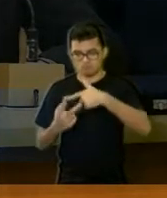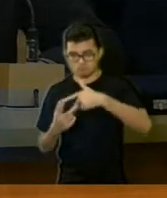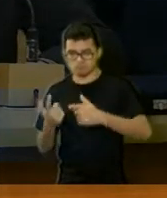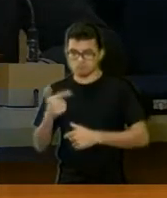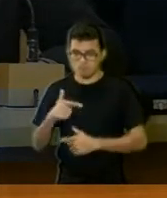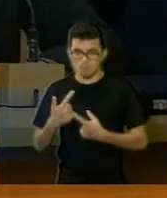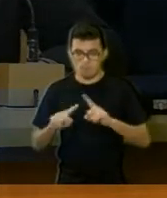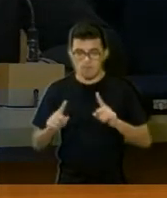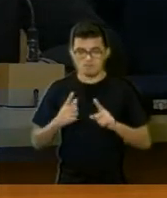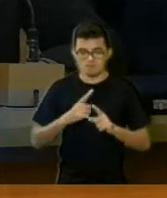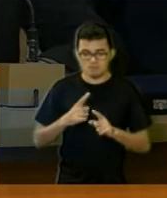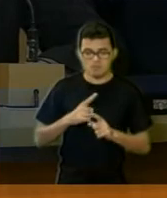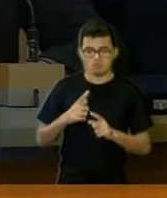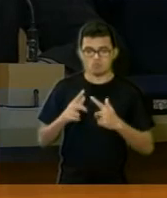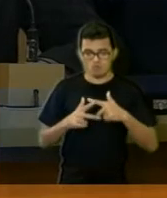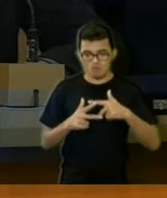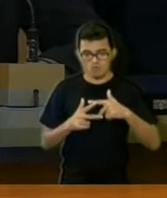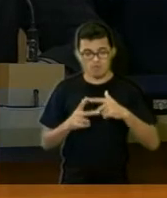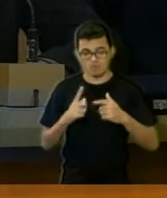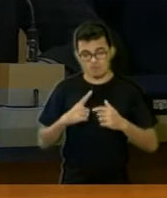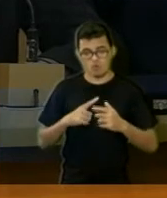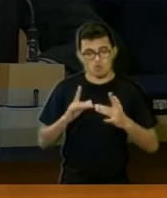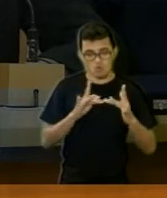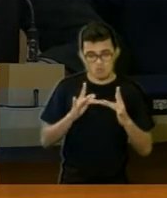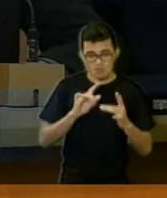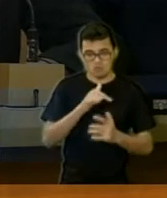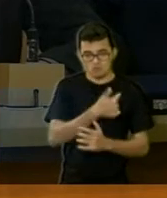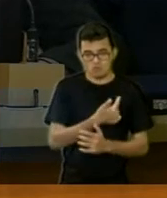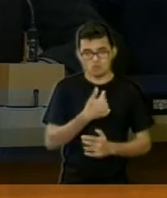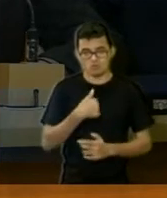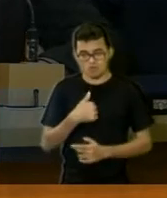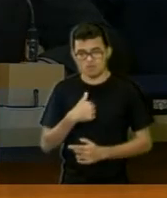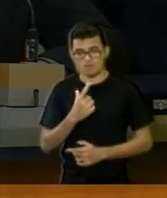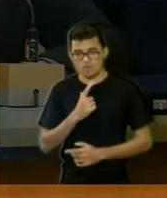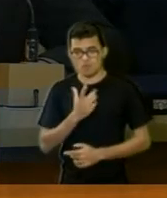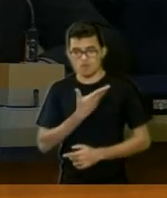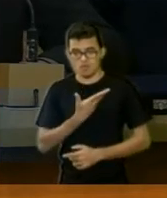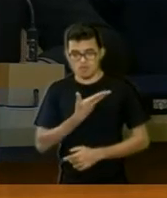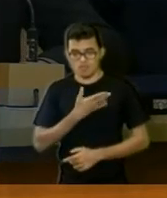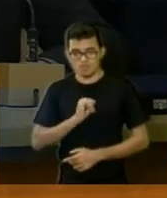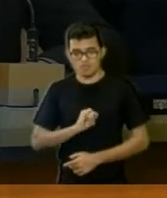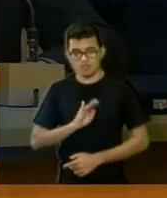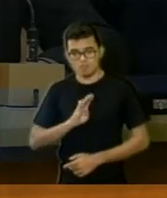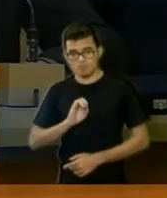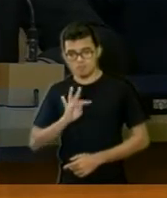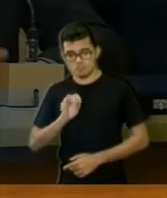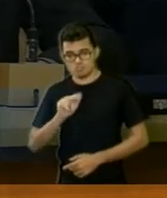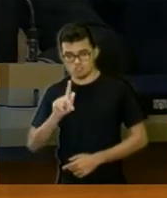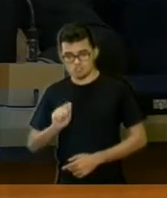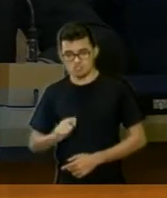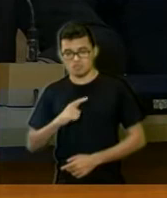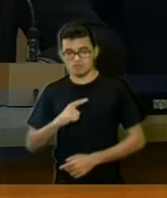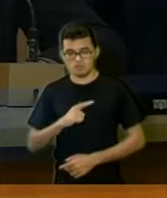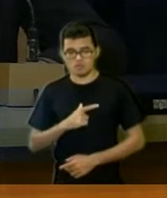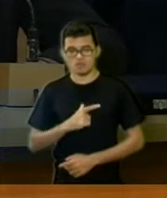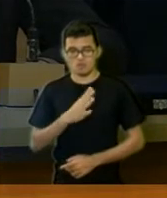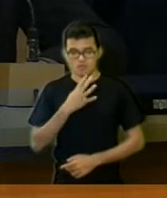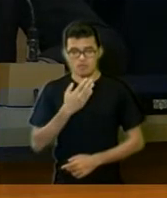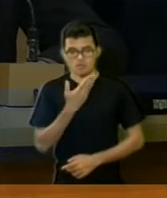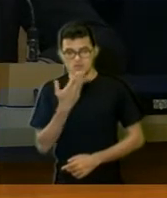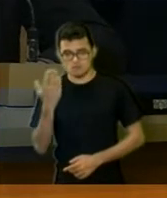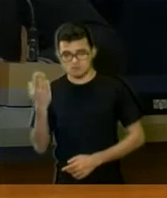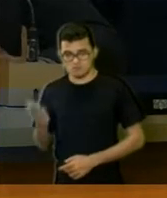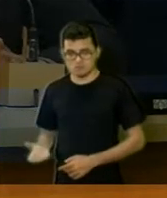gente conhece alguns. Tem um amigo em Ibitinga que, né, conhece o senhor, né? Quando falei que era amigo